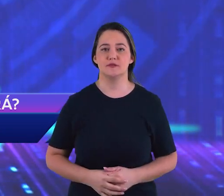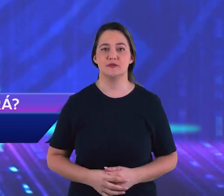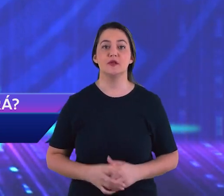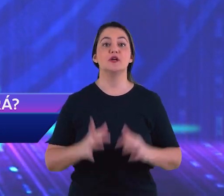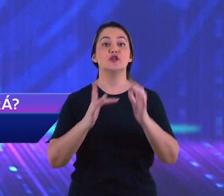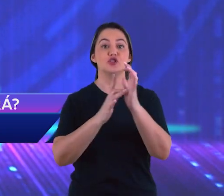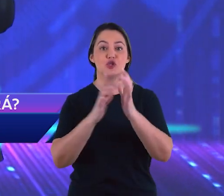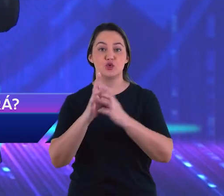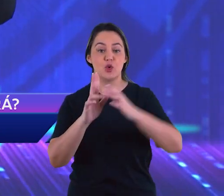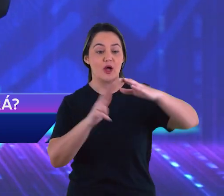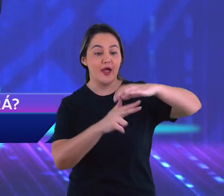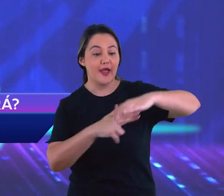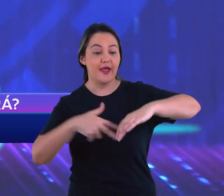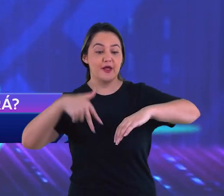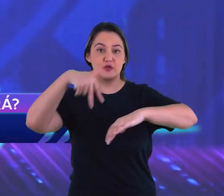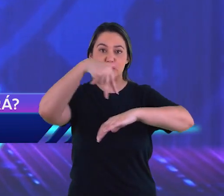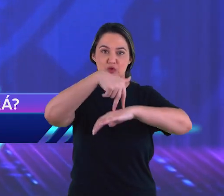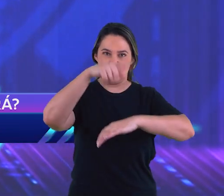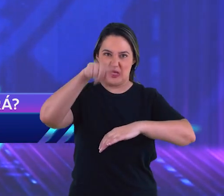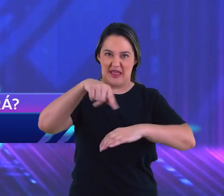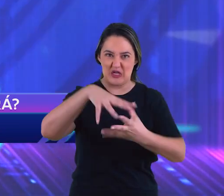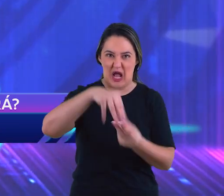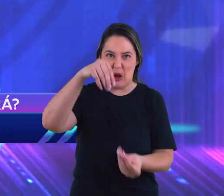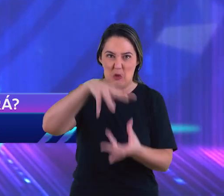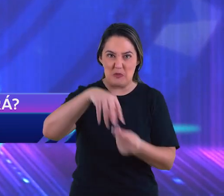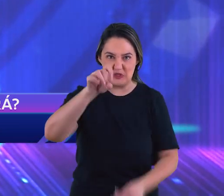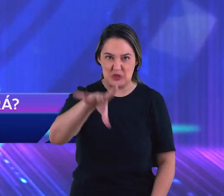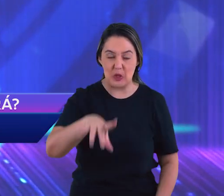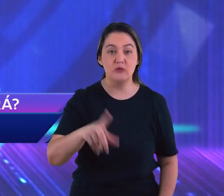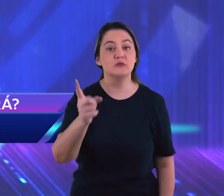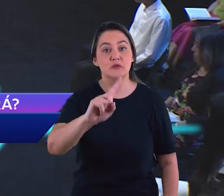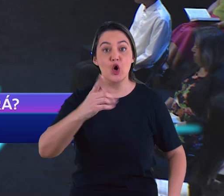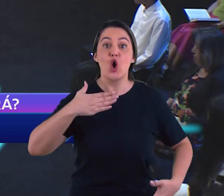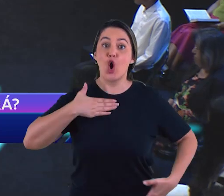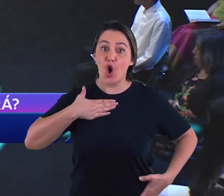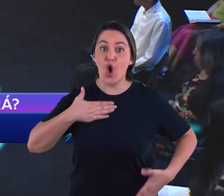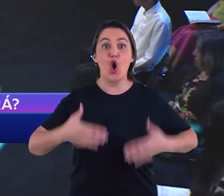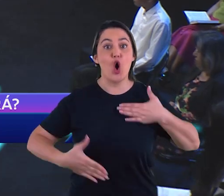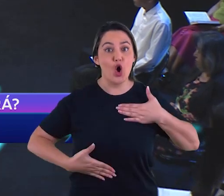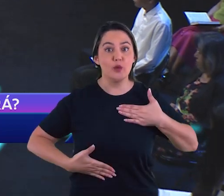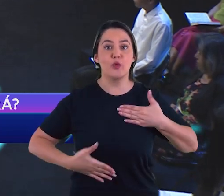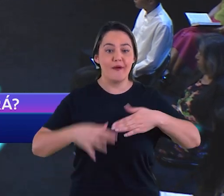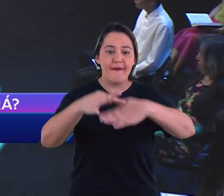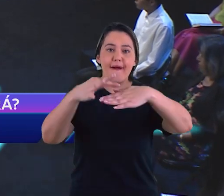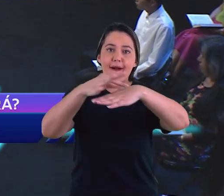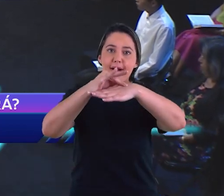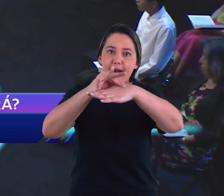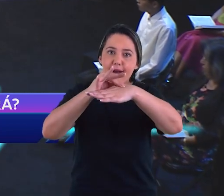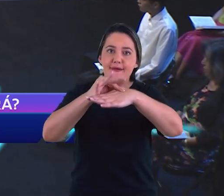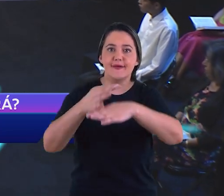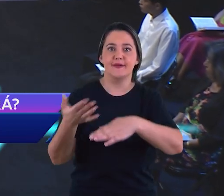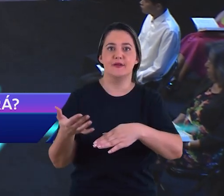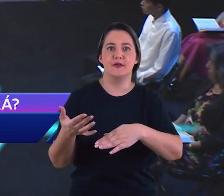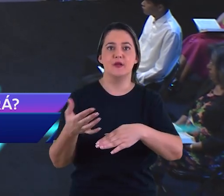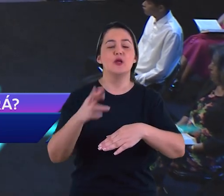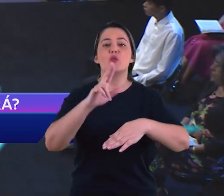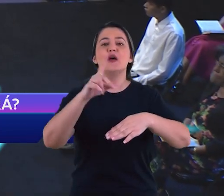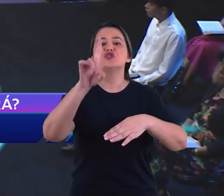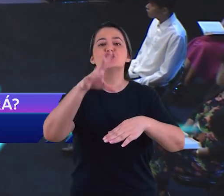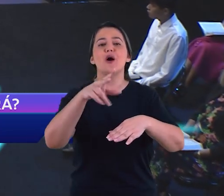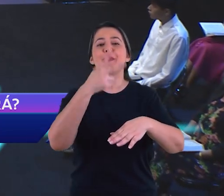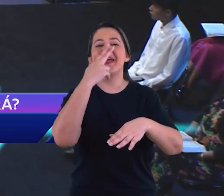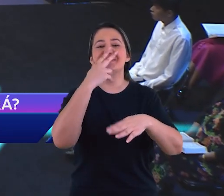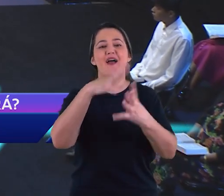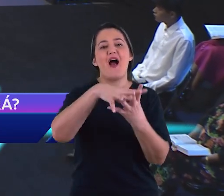que Jesus ressuscitou de maneira corporal. Não foi o espírito de Jesus